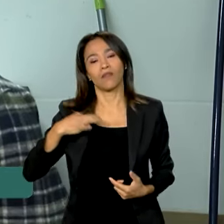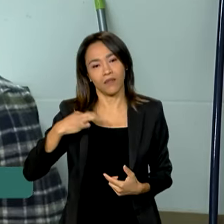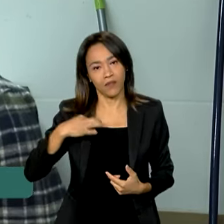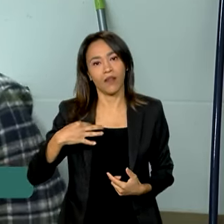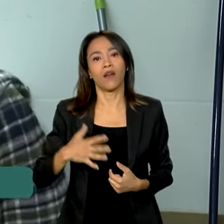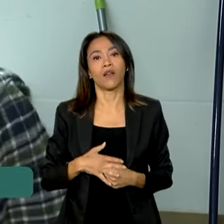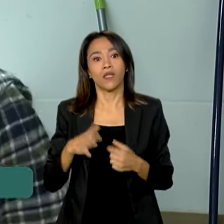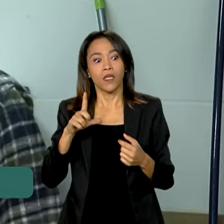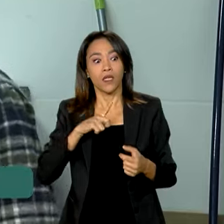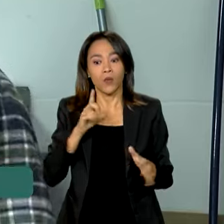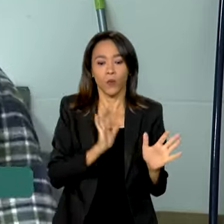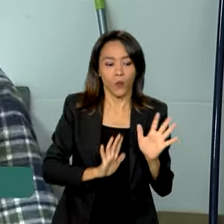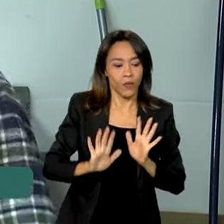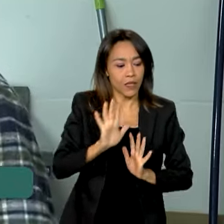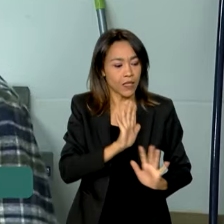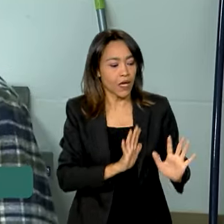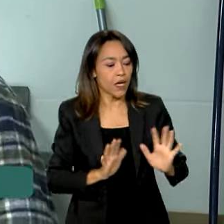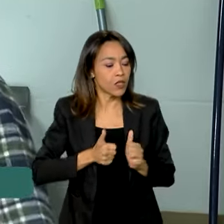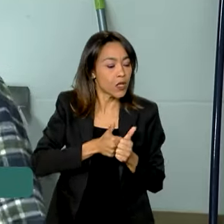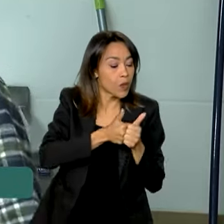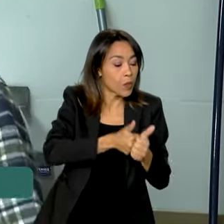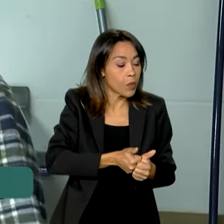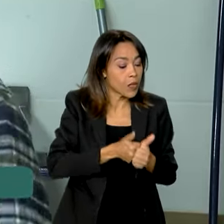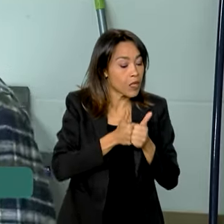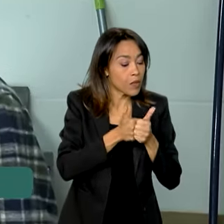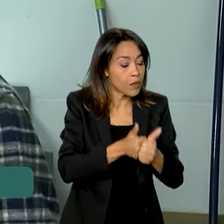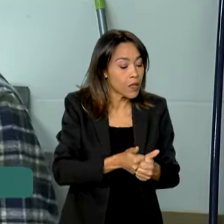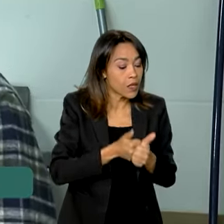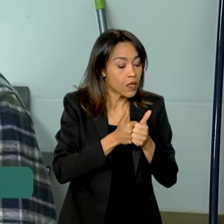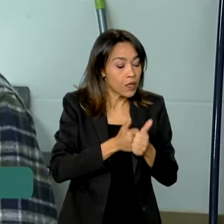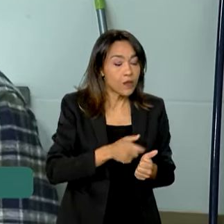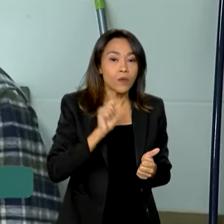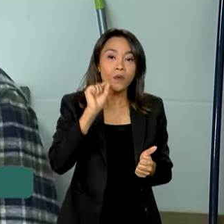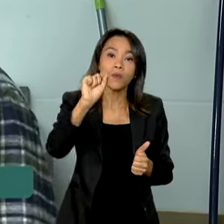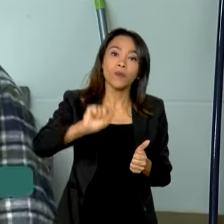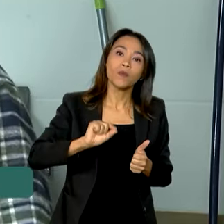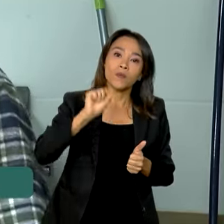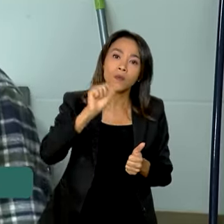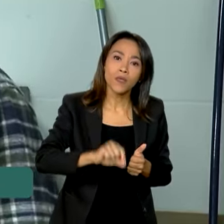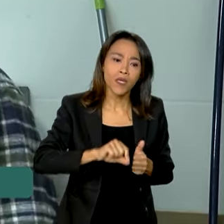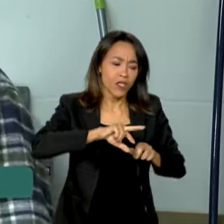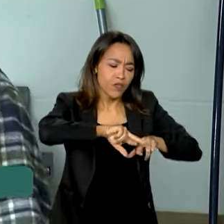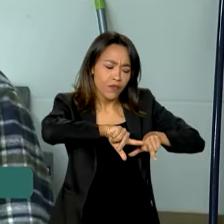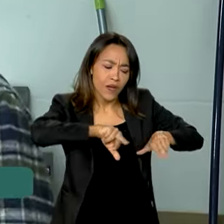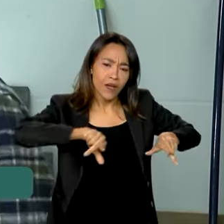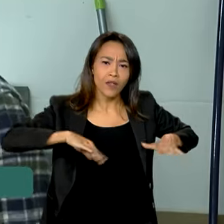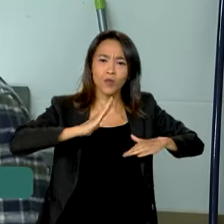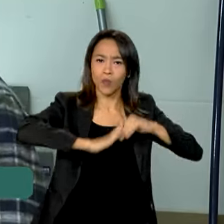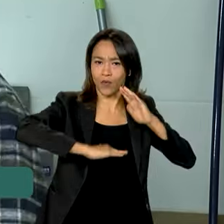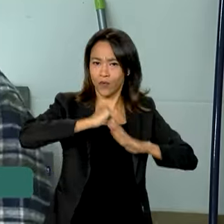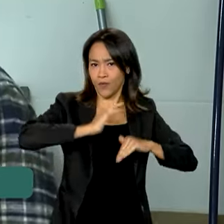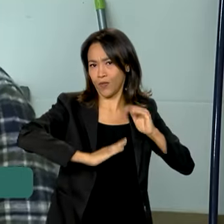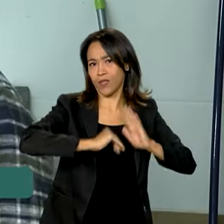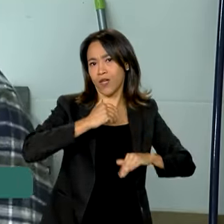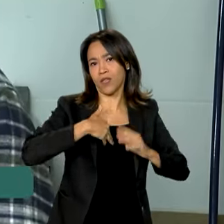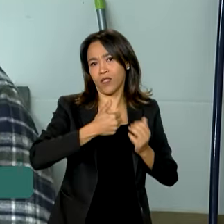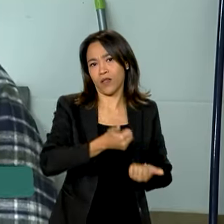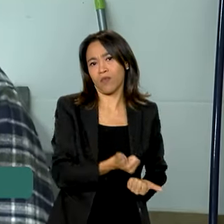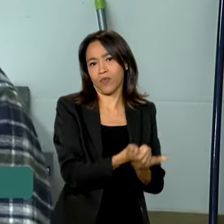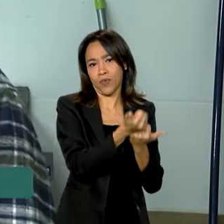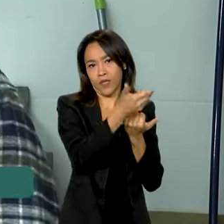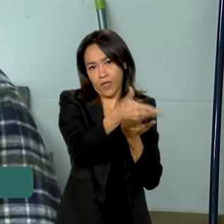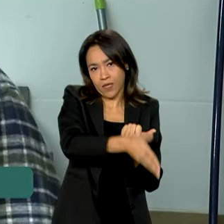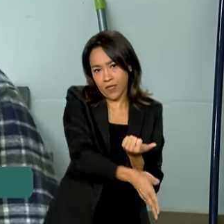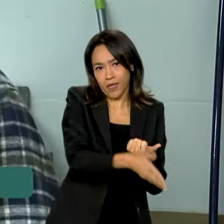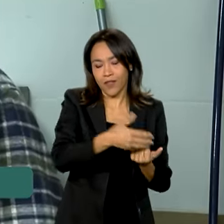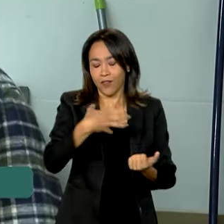também que tem um cuidado de ter também o acompanhamento interdisciplinar aí, de profissionais de diversas áreas, né? A gente